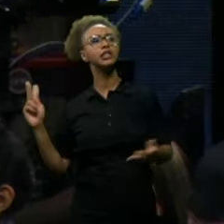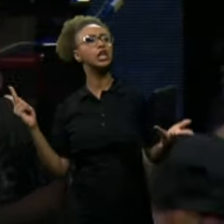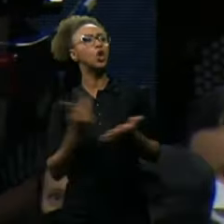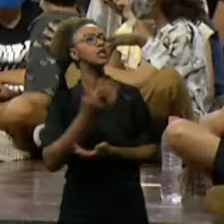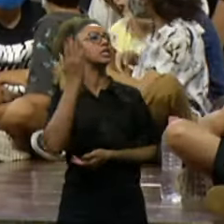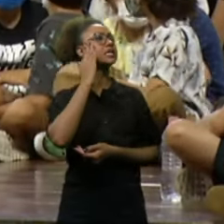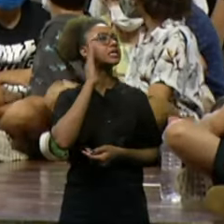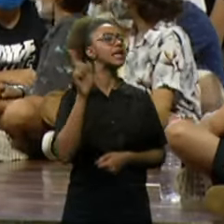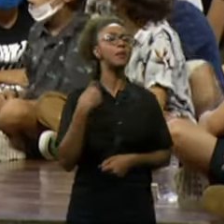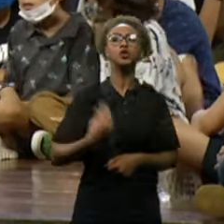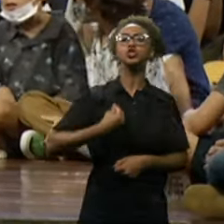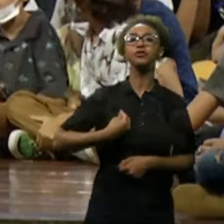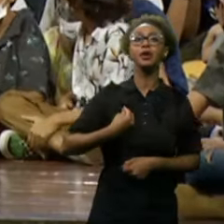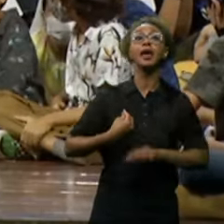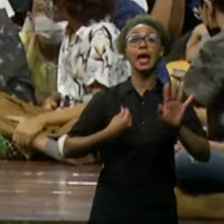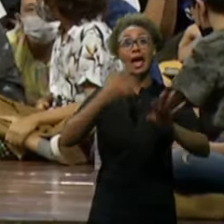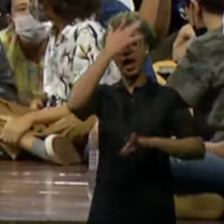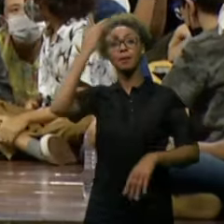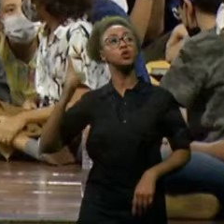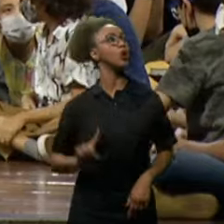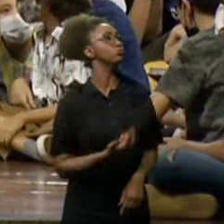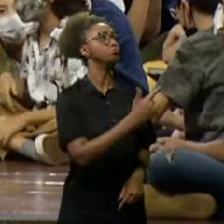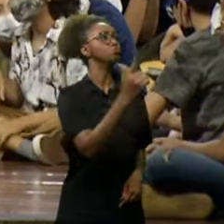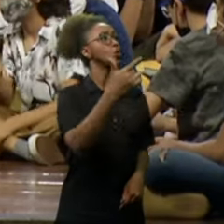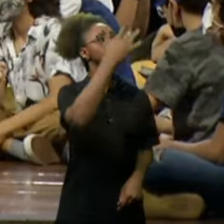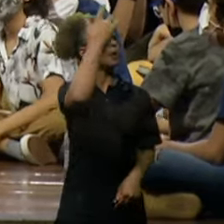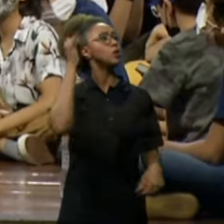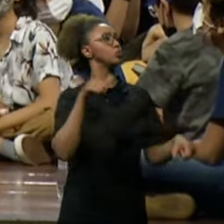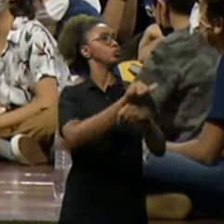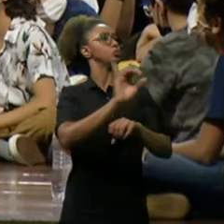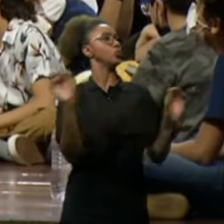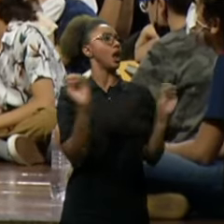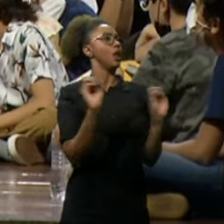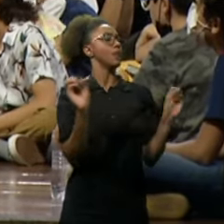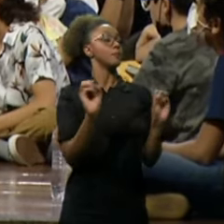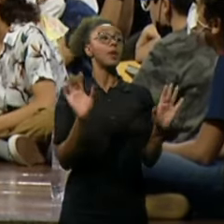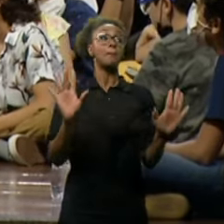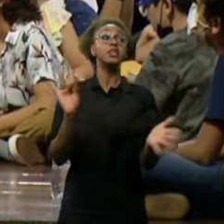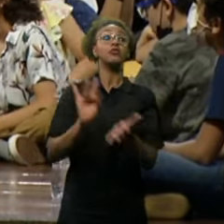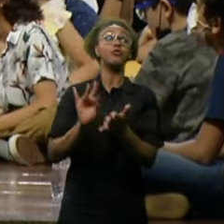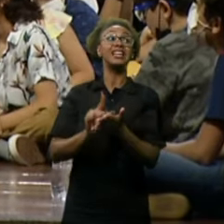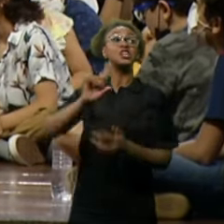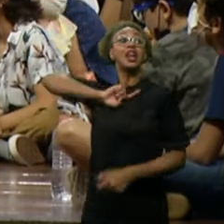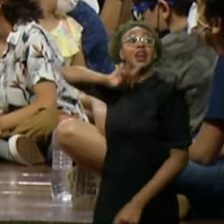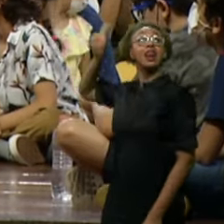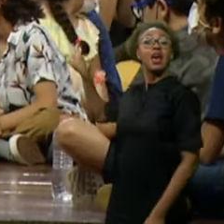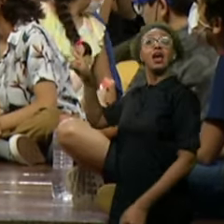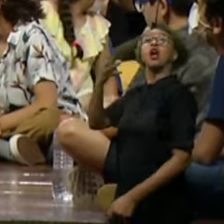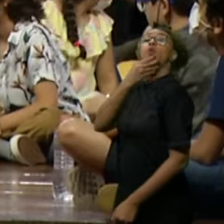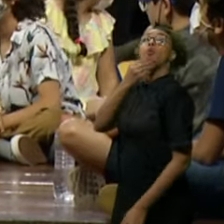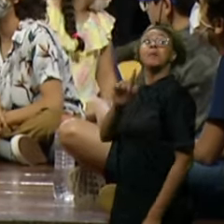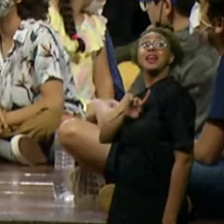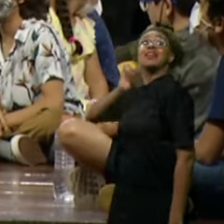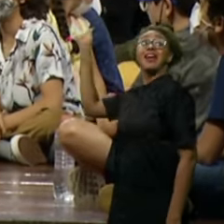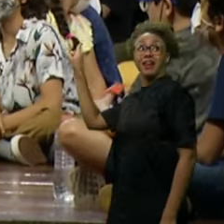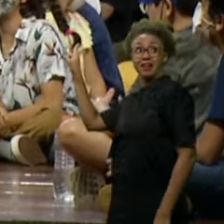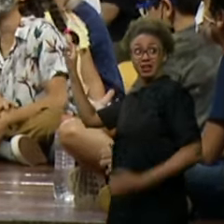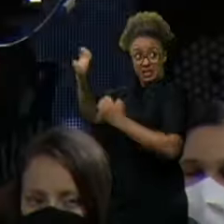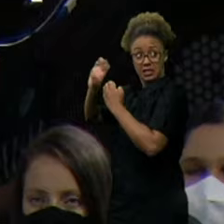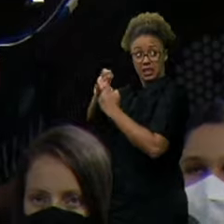quem é o traidor tá aqui aí alguém se apresenta de junta em Traidor e o problema é que tem um homem lá ó